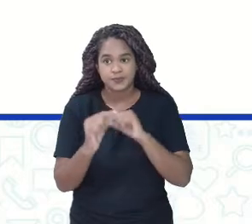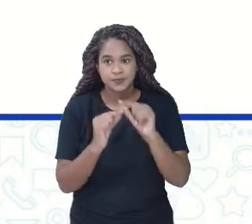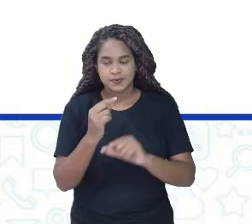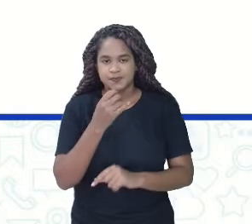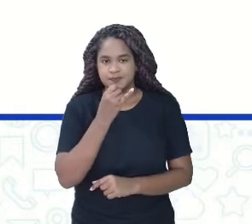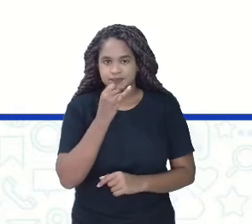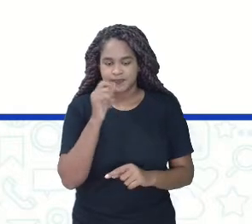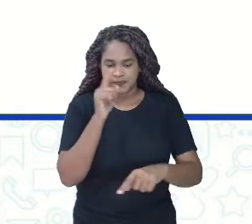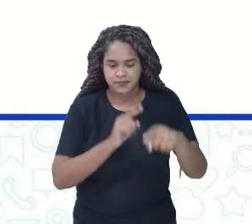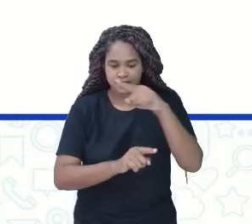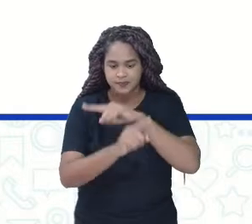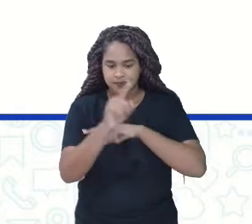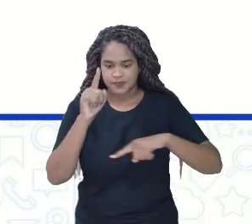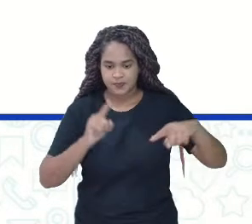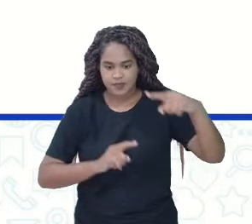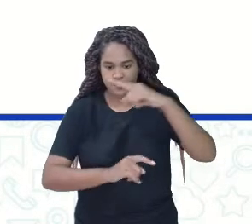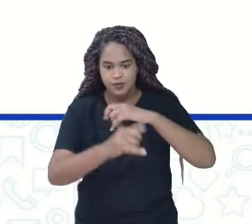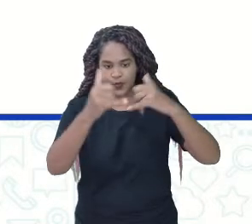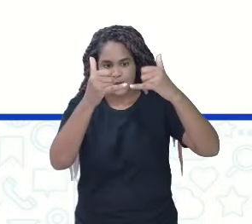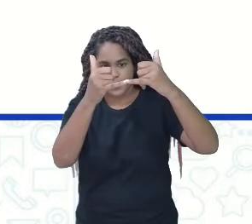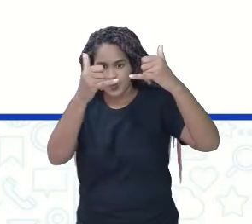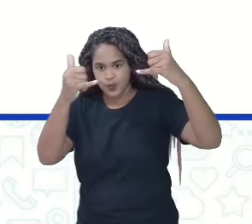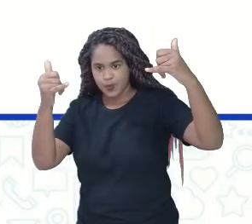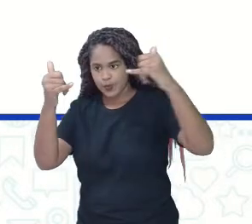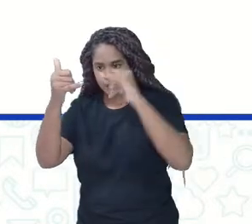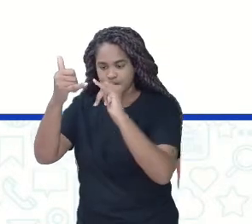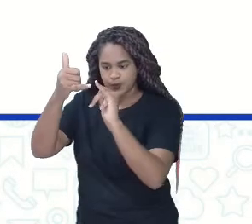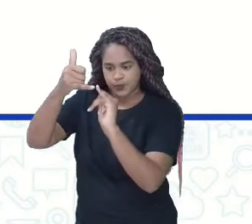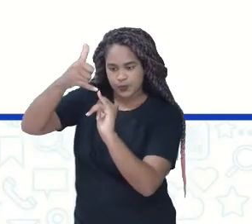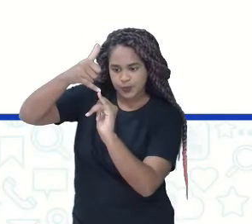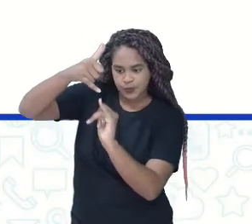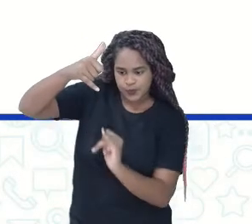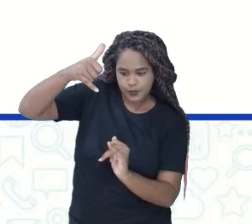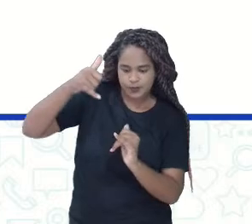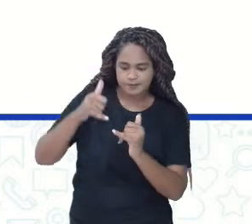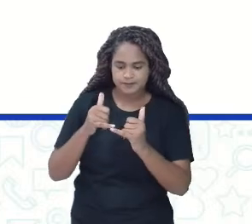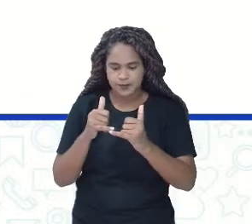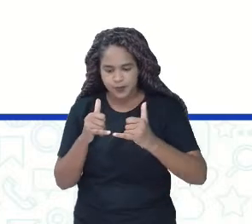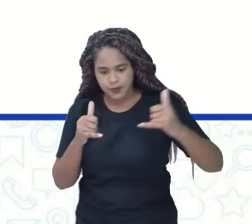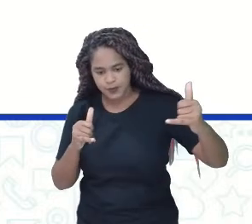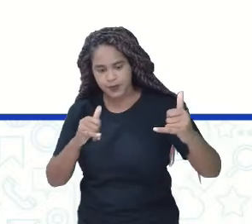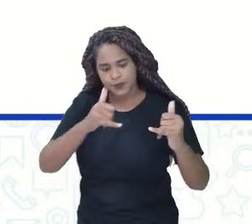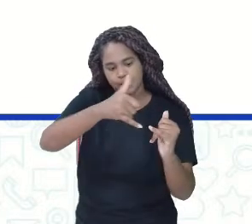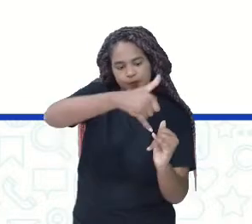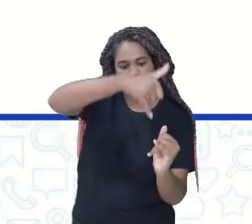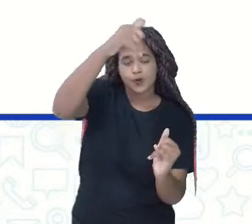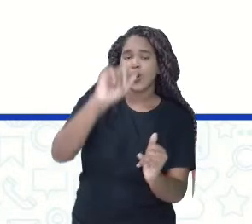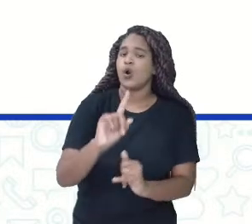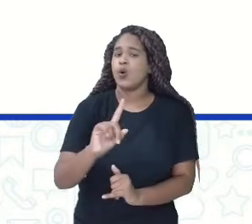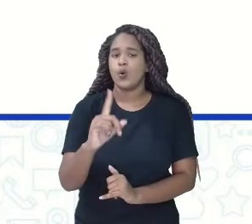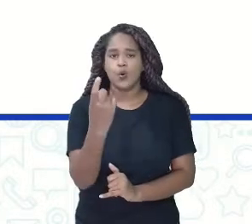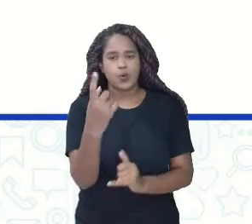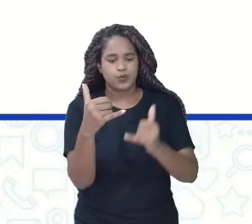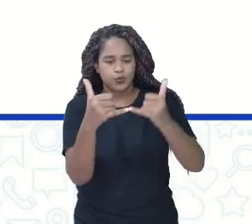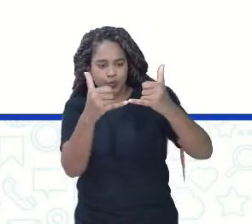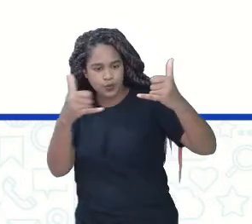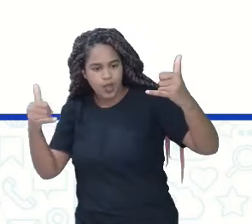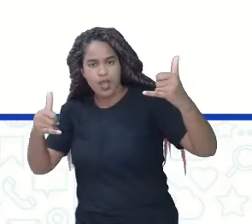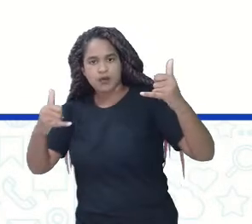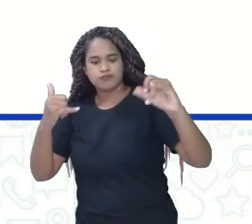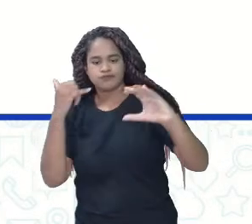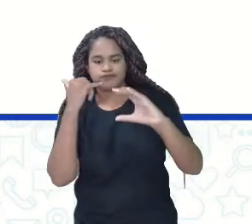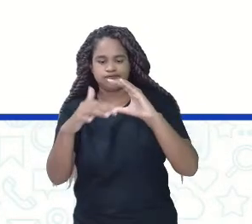de um circuito, eles encontram-se ligados no mesmo fio. Então, eles serão percorridos pela